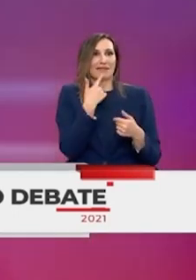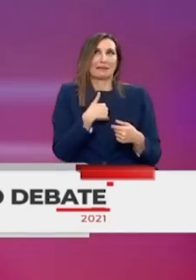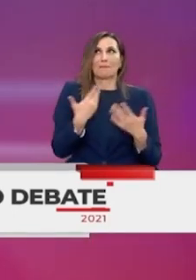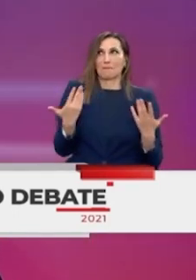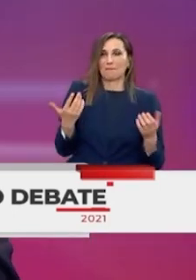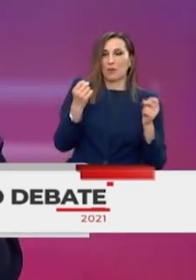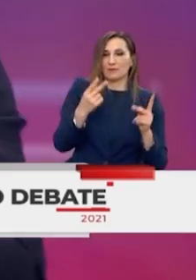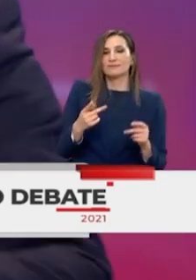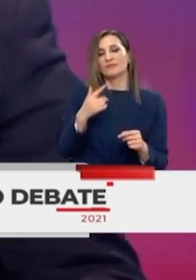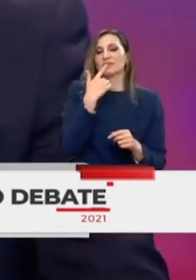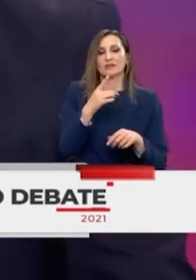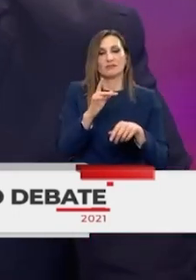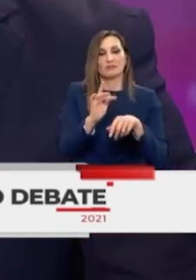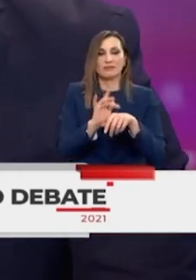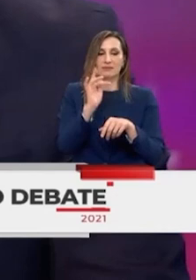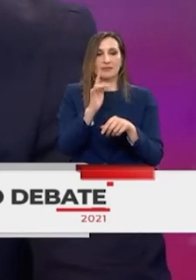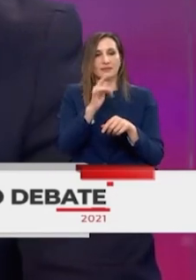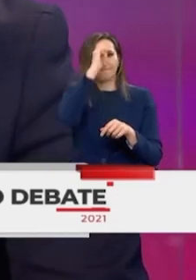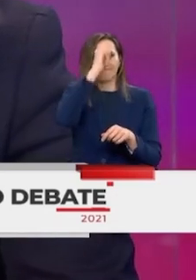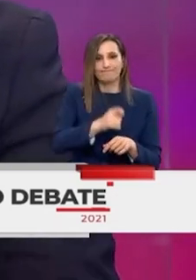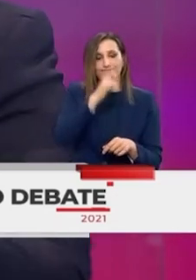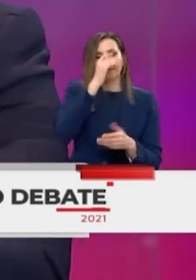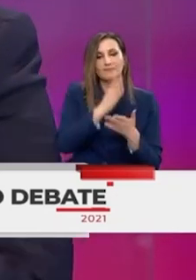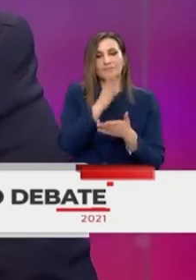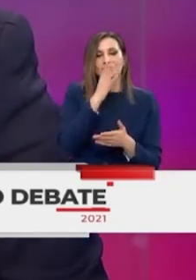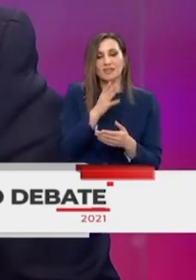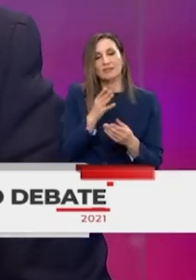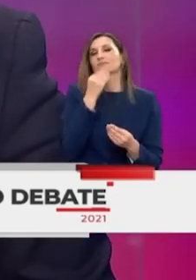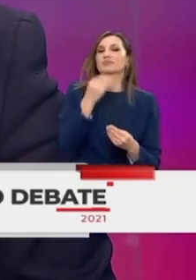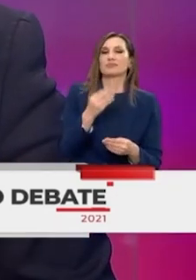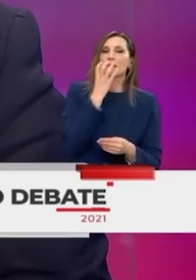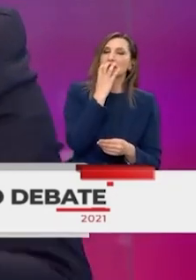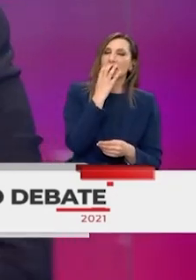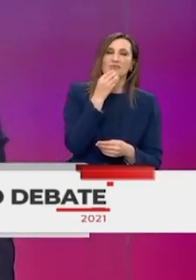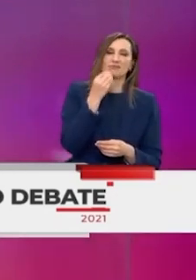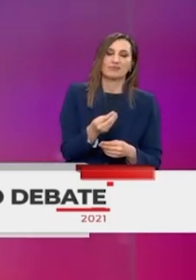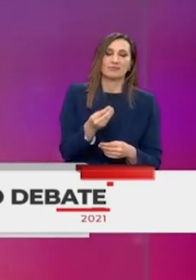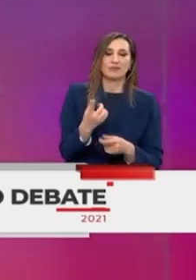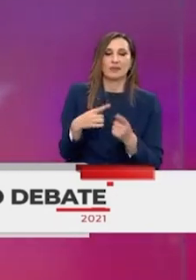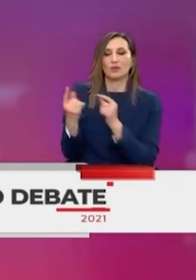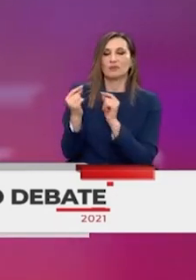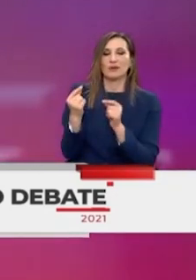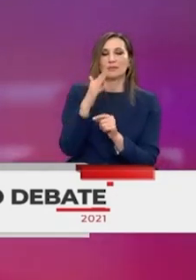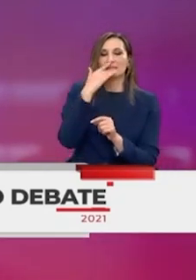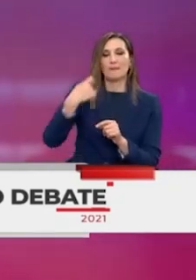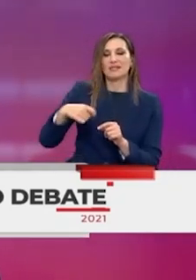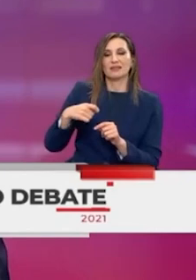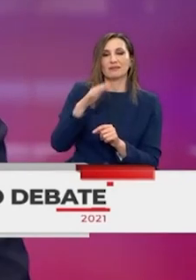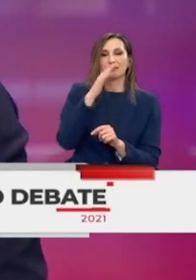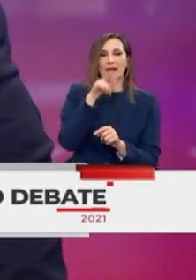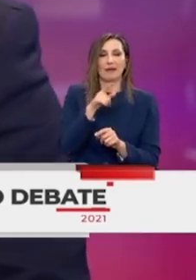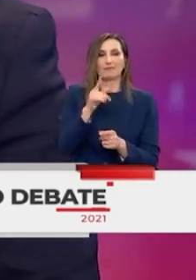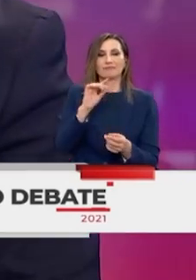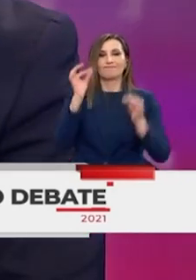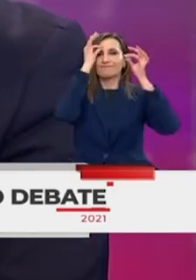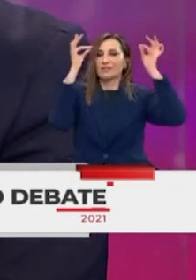sabe, doutora Ana Gomes, vou-lhe responder com delicadeza. E rapidamente, e é só para dizer isto, ficou muito mal a Marcelo Rebelo de Sousa. colocar-se no debate comigo como presidente e não como candidato e